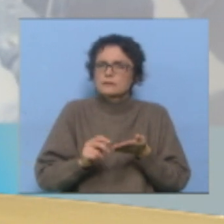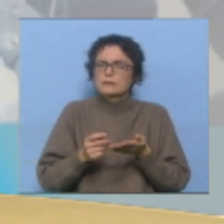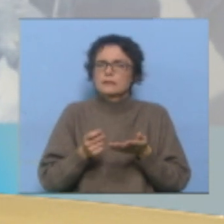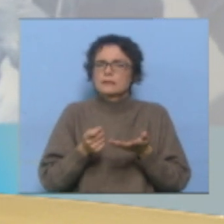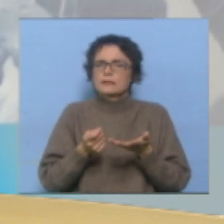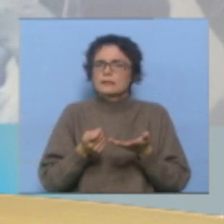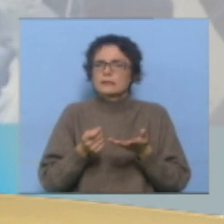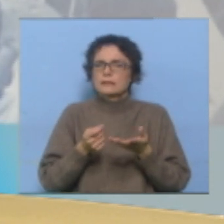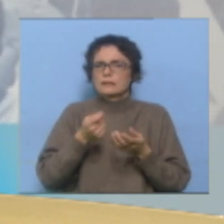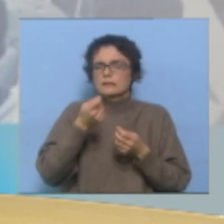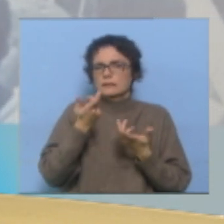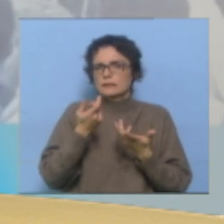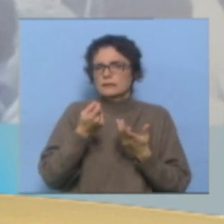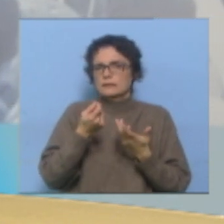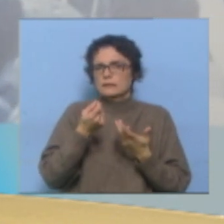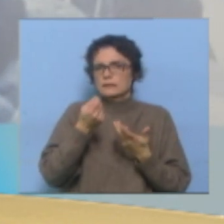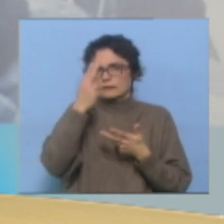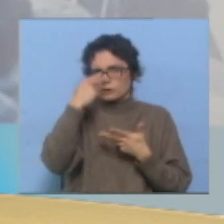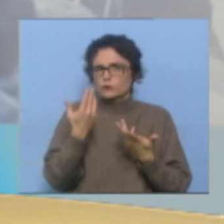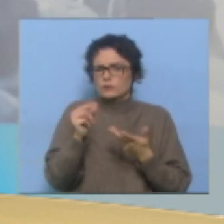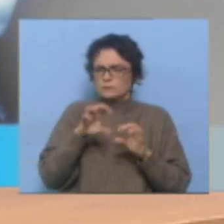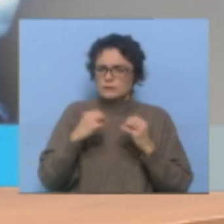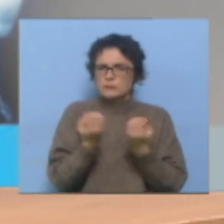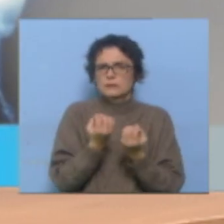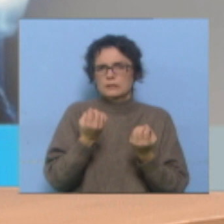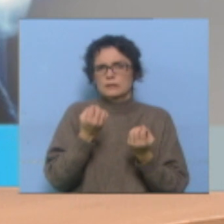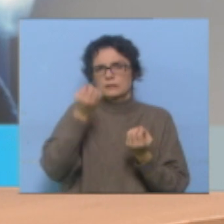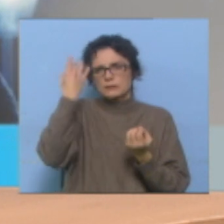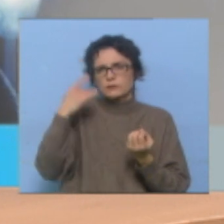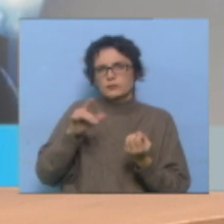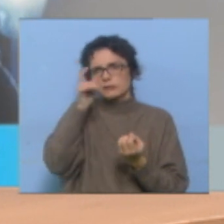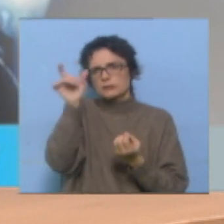sociedade não podem esquecer este homem? É o homem